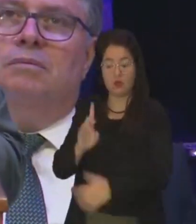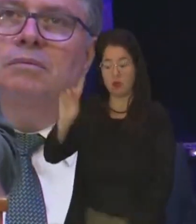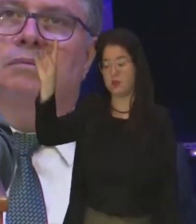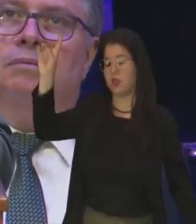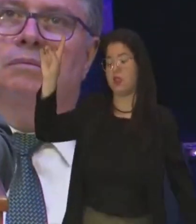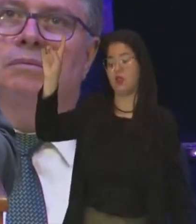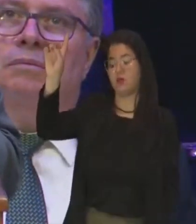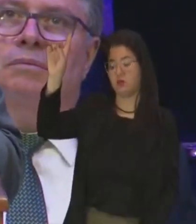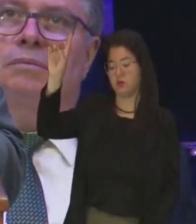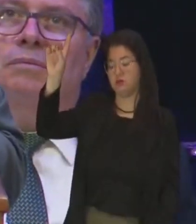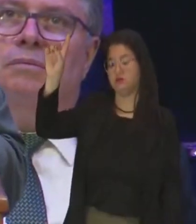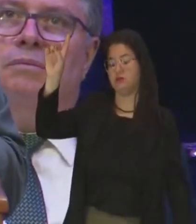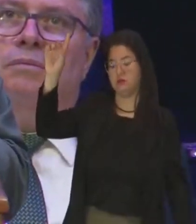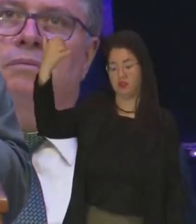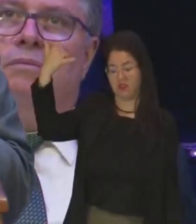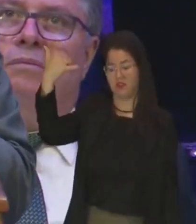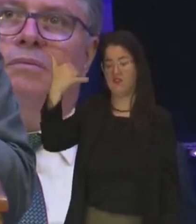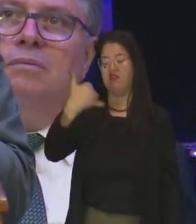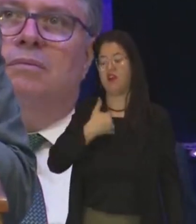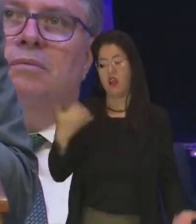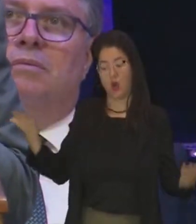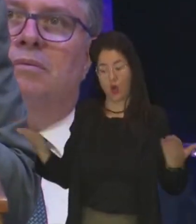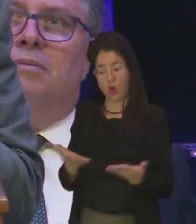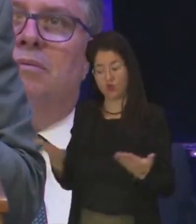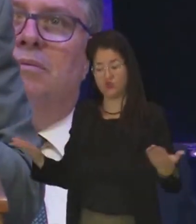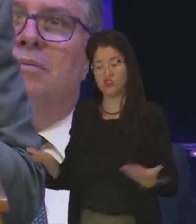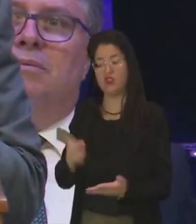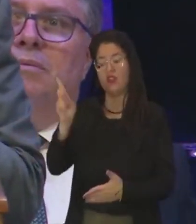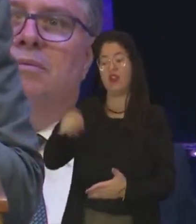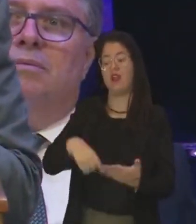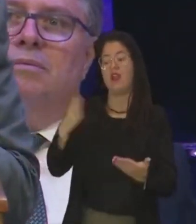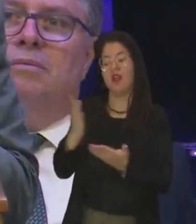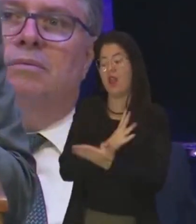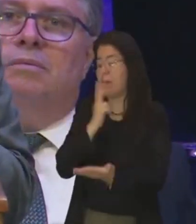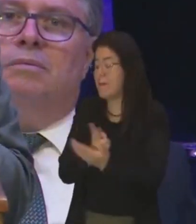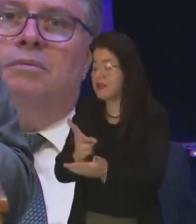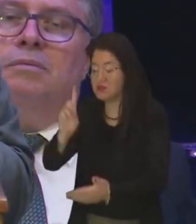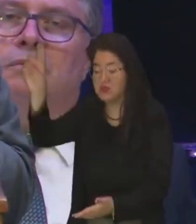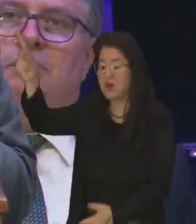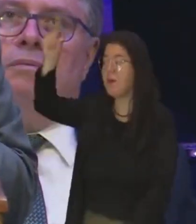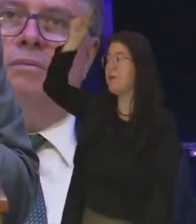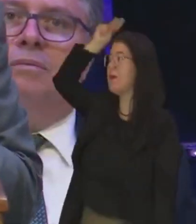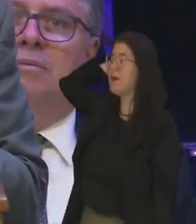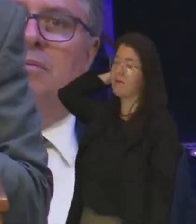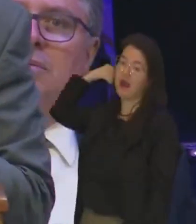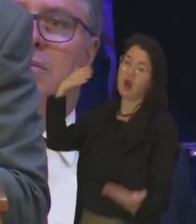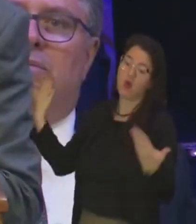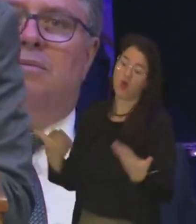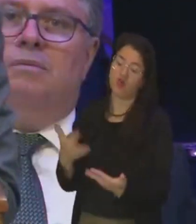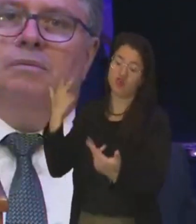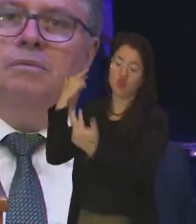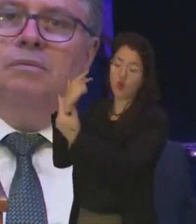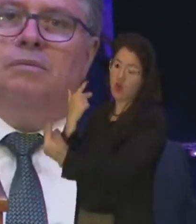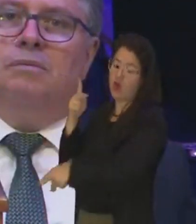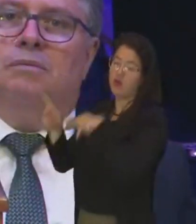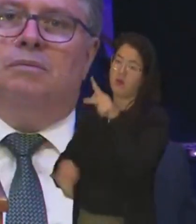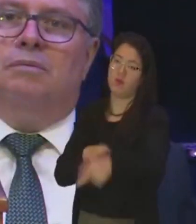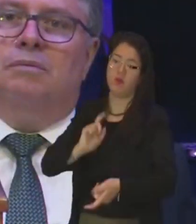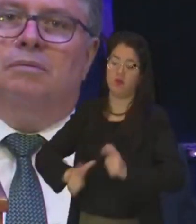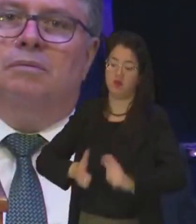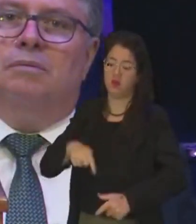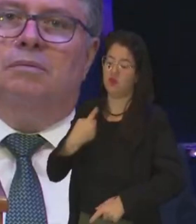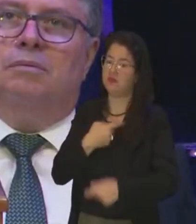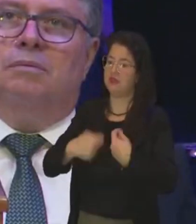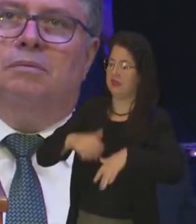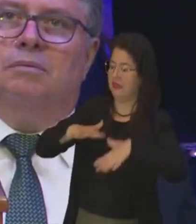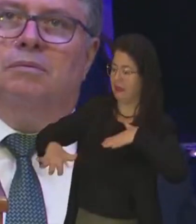que fala conosco, e essa palavra é a palavra do mesmo Deus lá do povo de Israel, nós devemos tremer